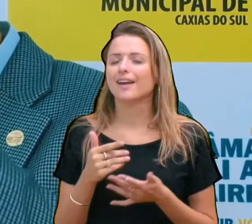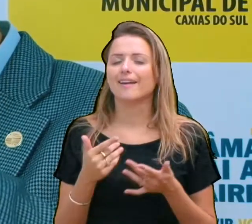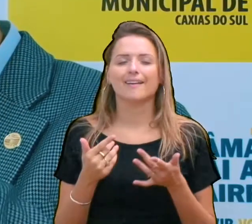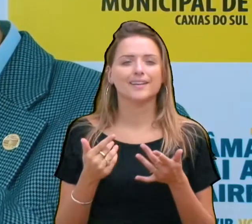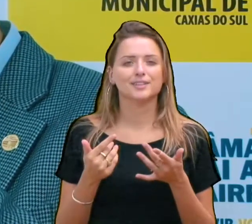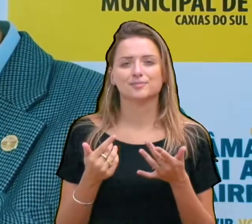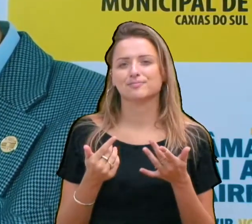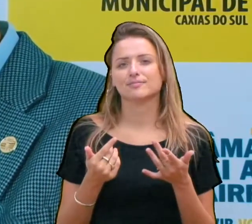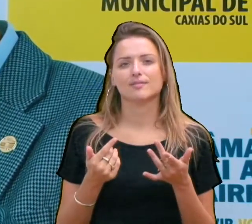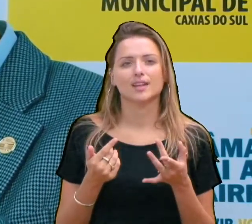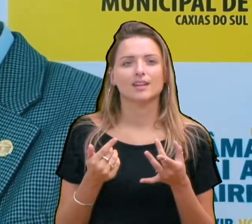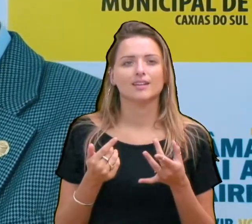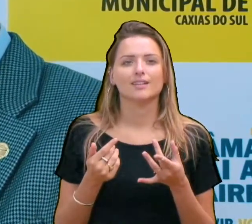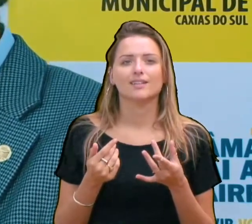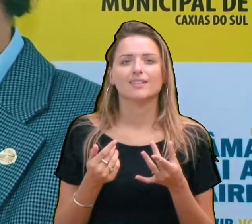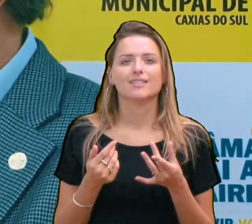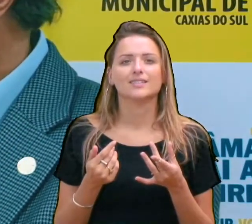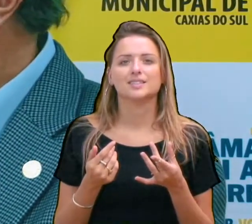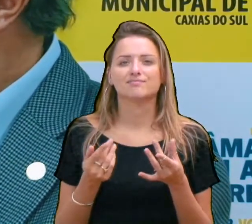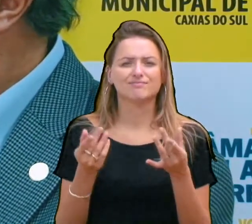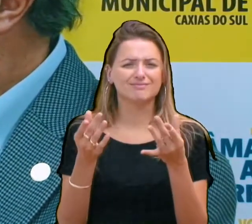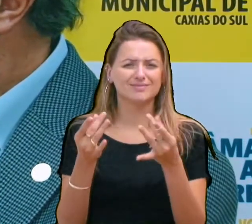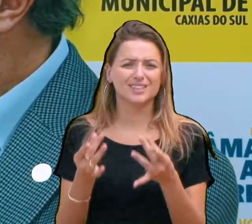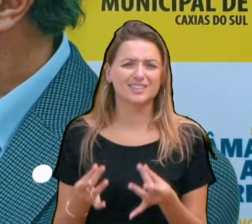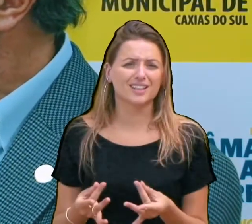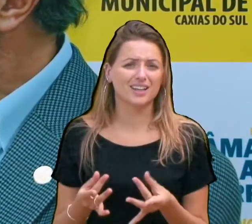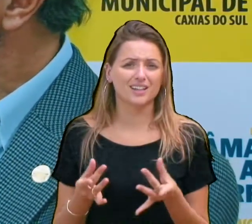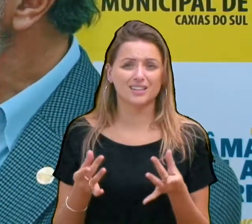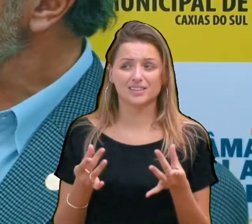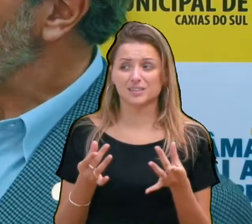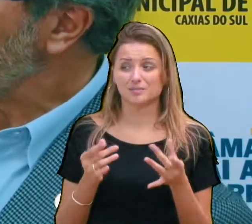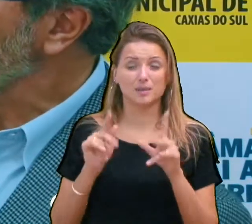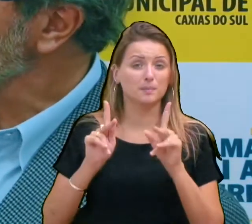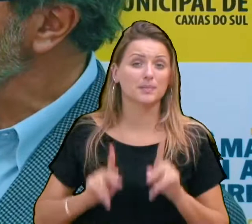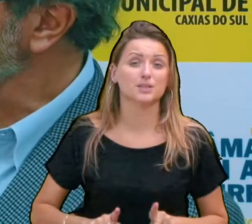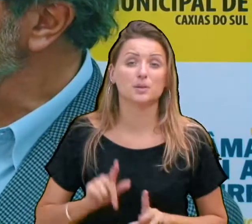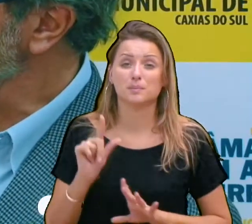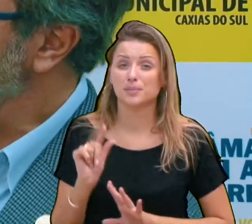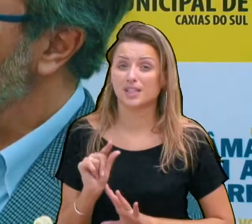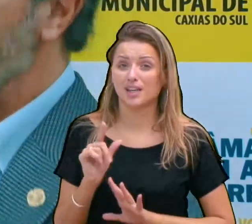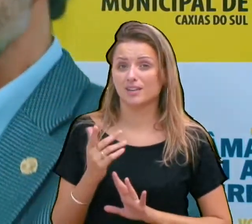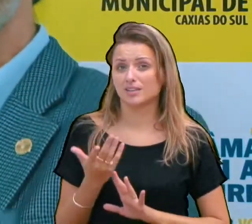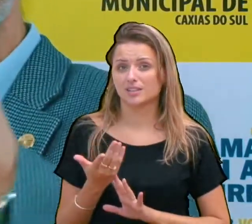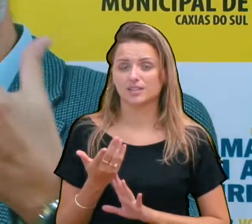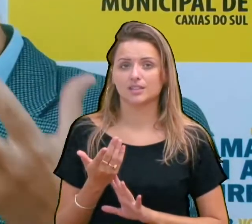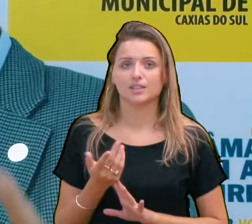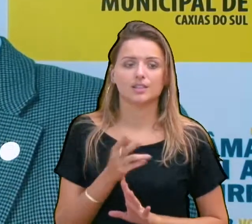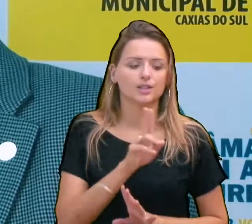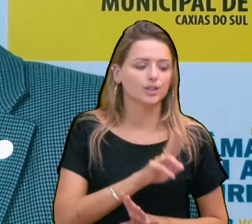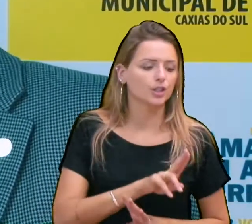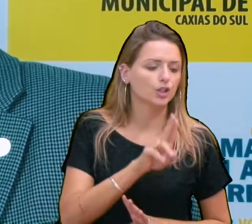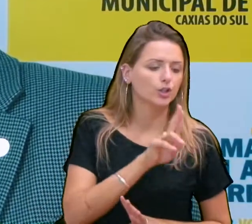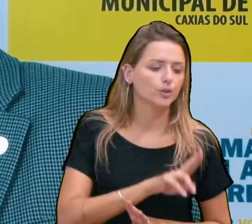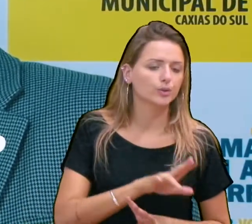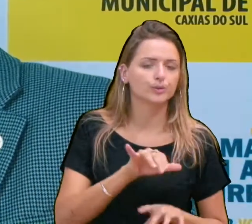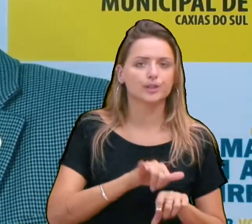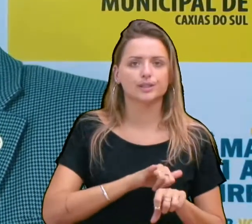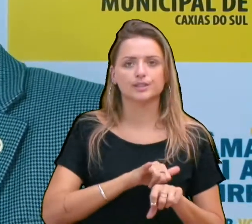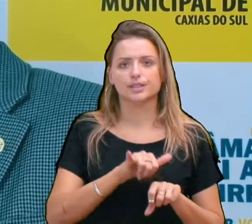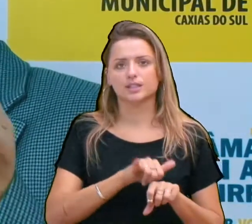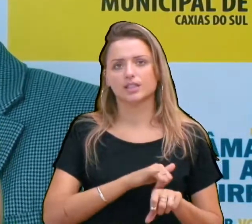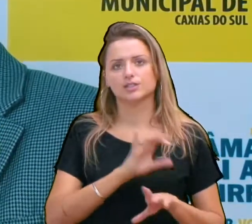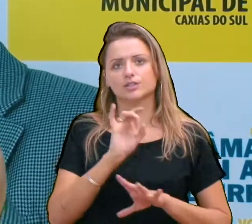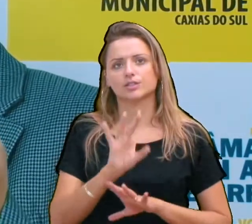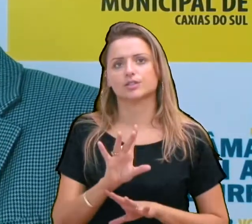lá na coisa pequena em que você utiliza este artifício